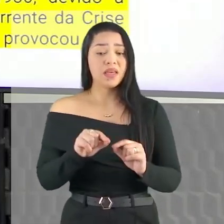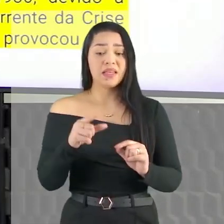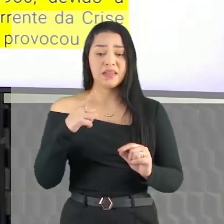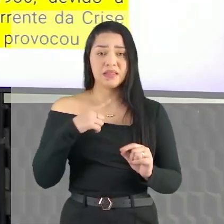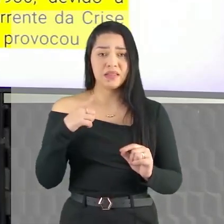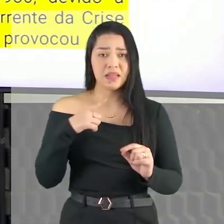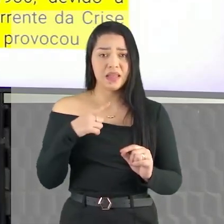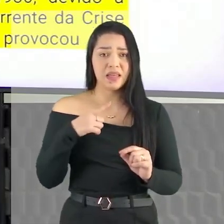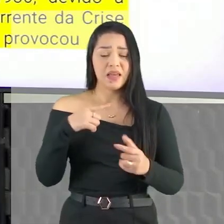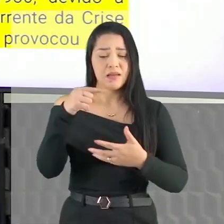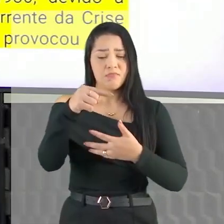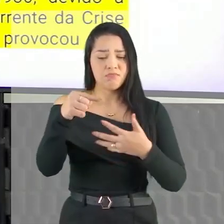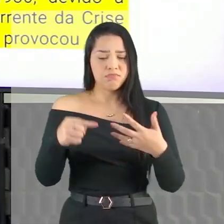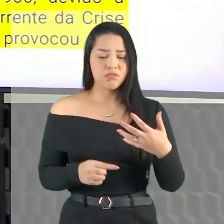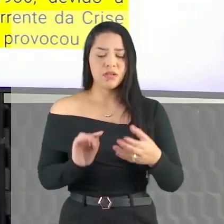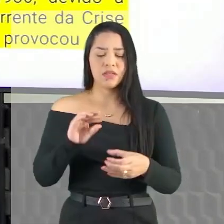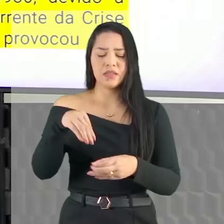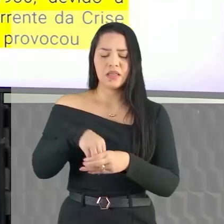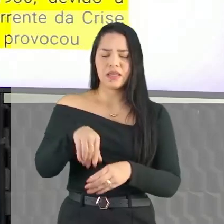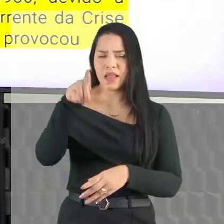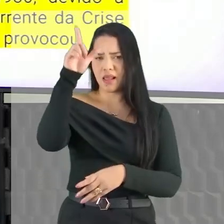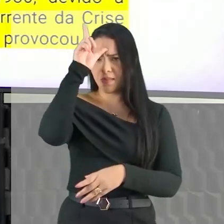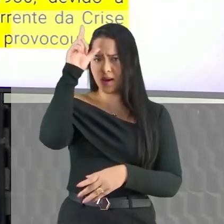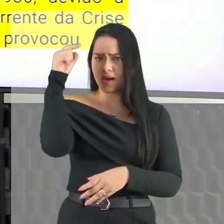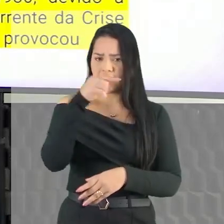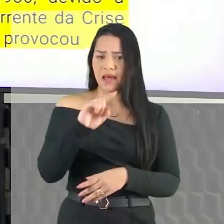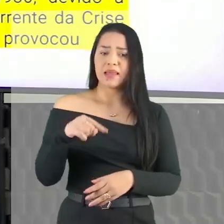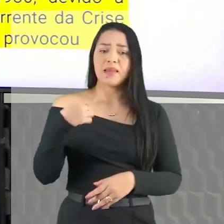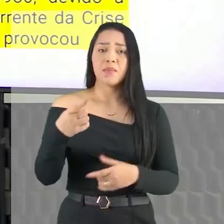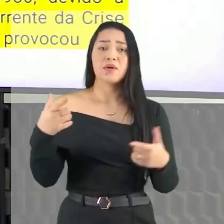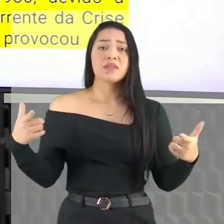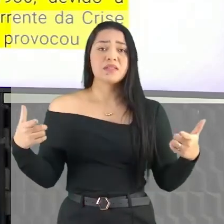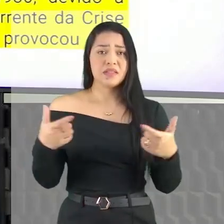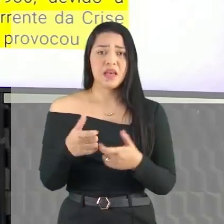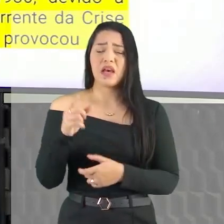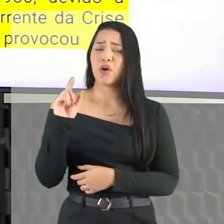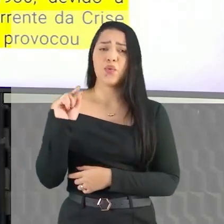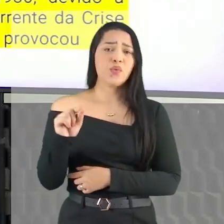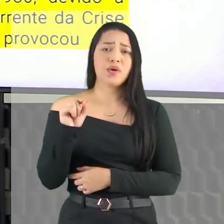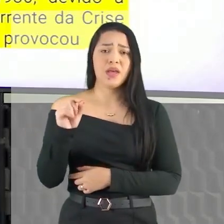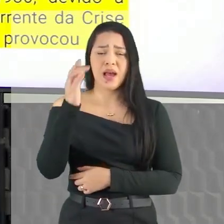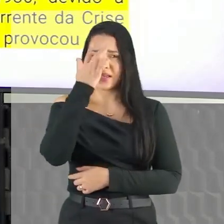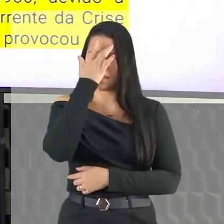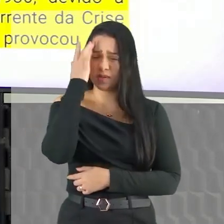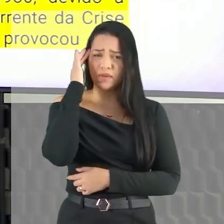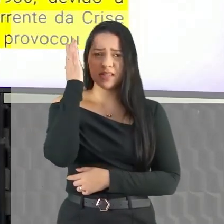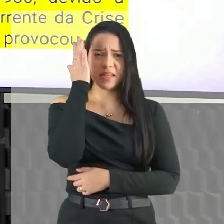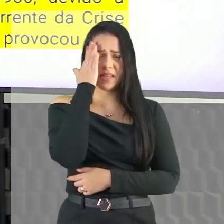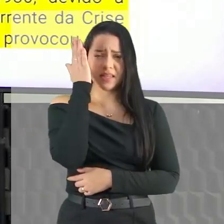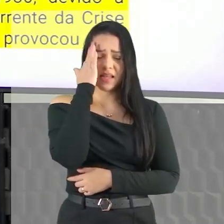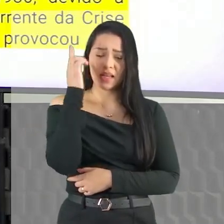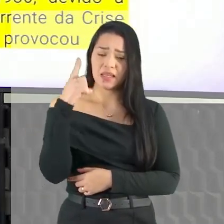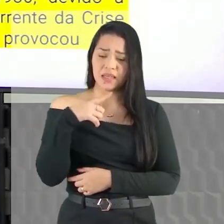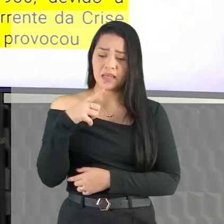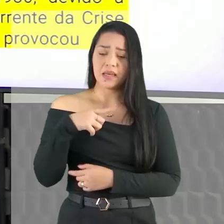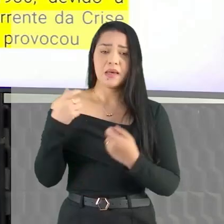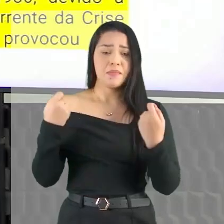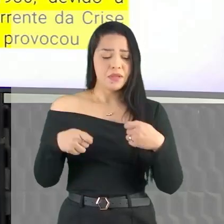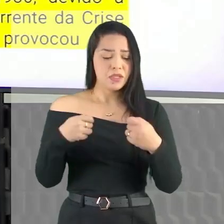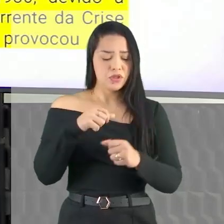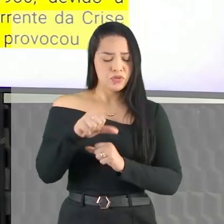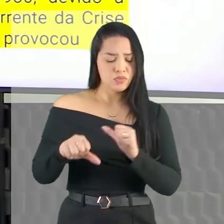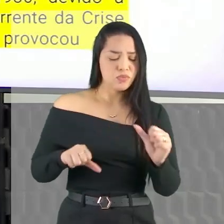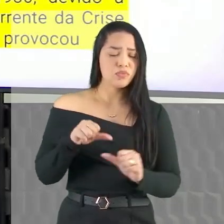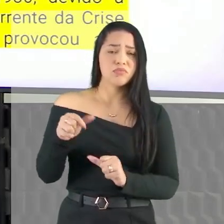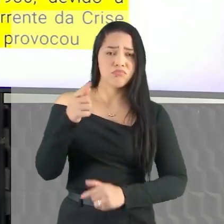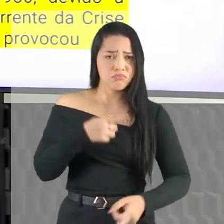dentro da Alemanha naquele momento, no pós-guerra, que leva, claro, as pessoas a entenderem que há uma necessidade de